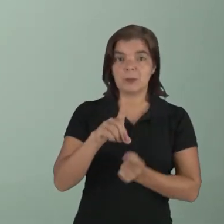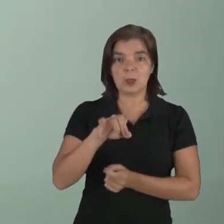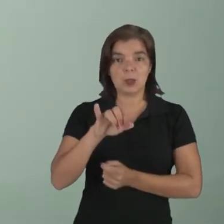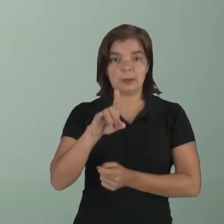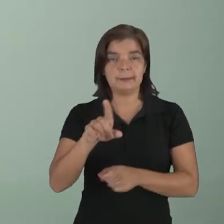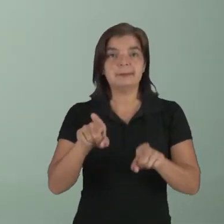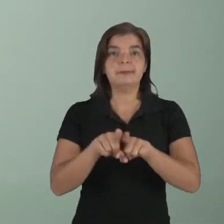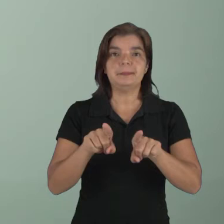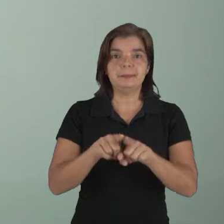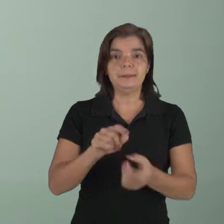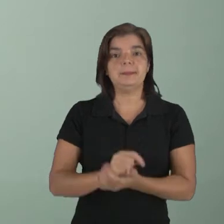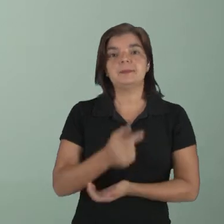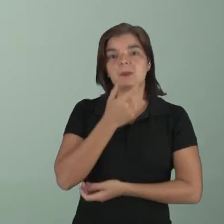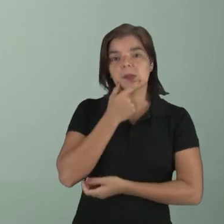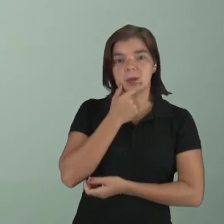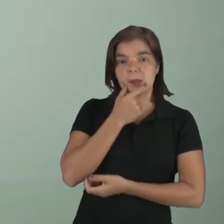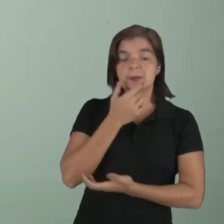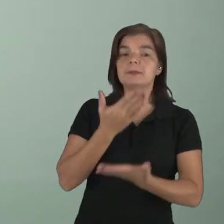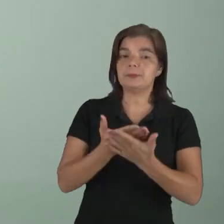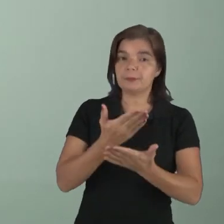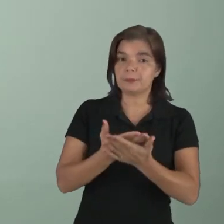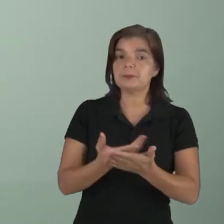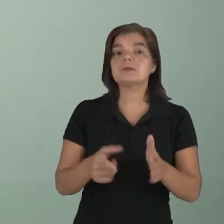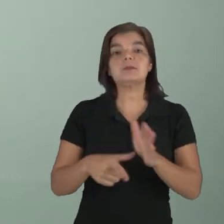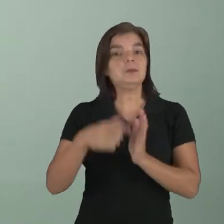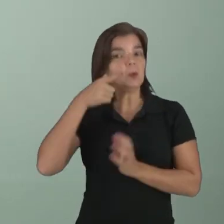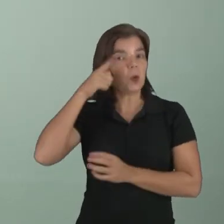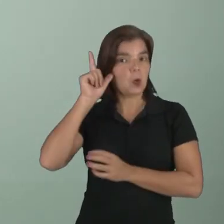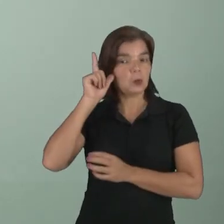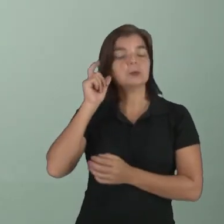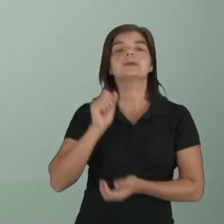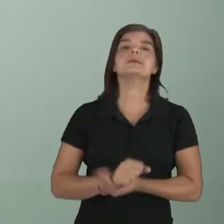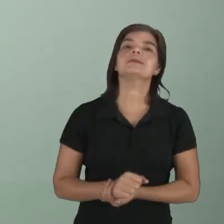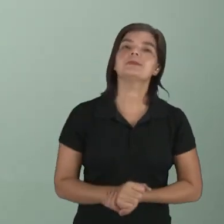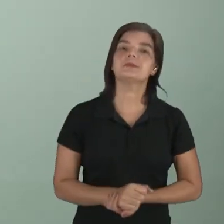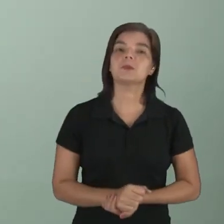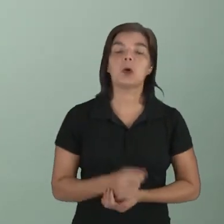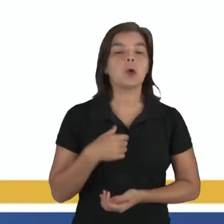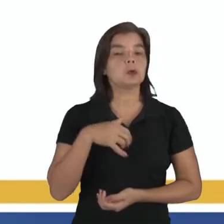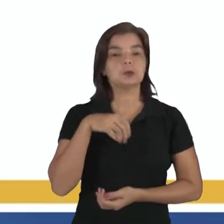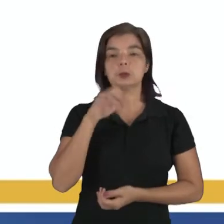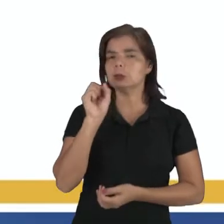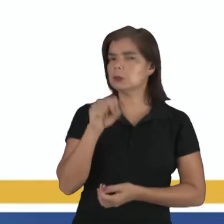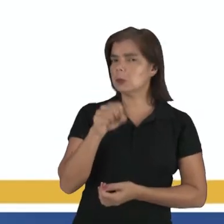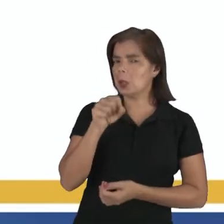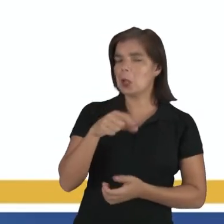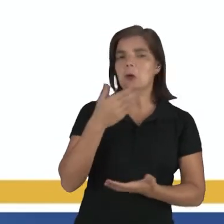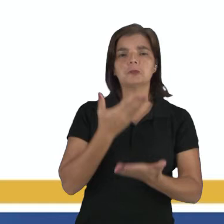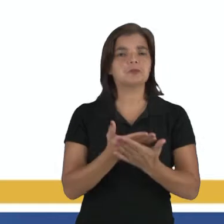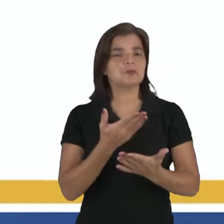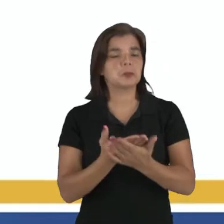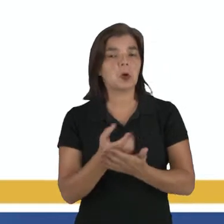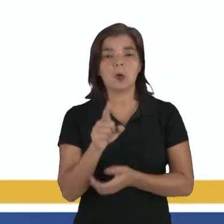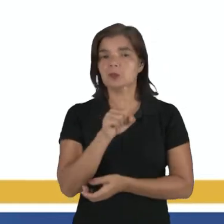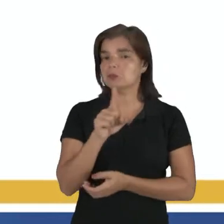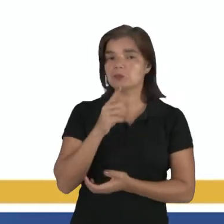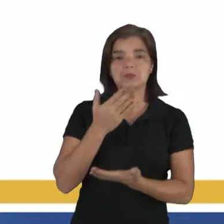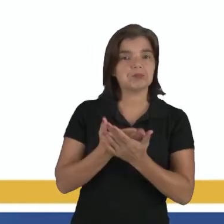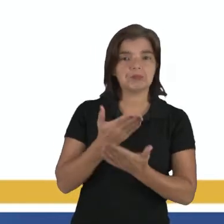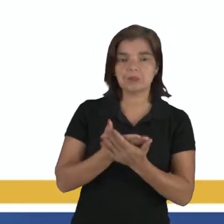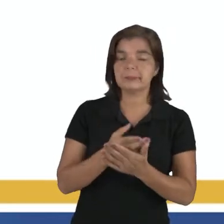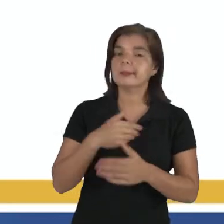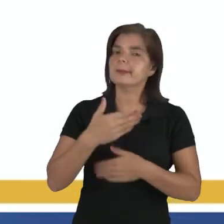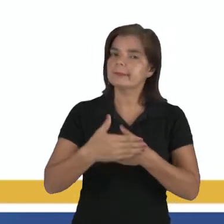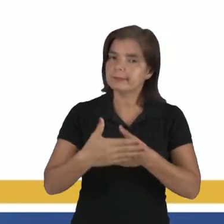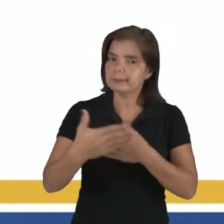you study English yesterday? Você estudou inglês ontem? Yes, I did. No, I didn't. Sim, eu estudei. Não, eu não estudei. E